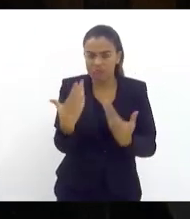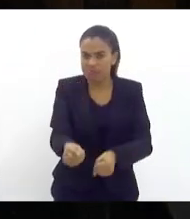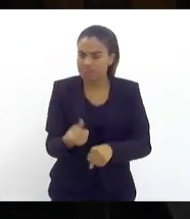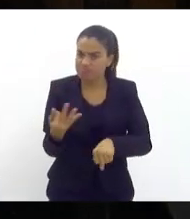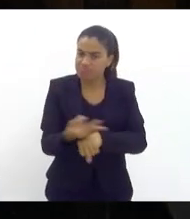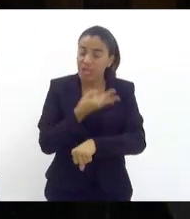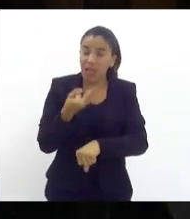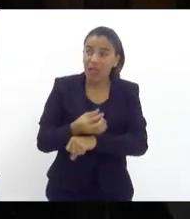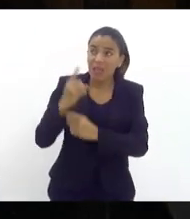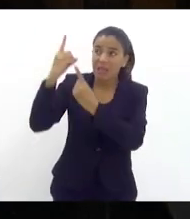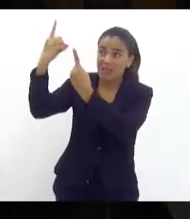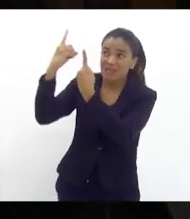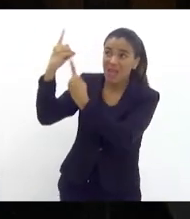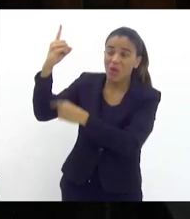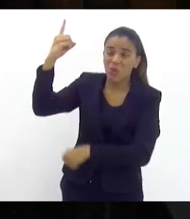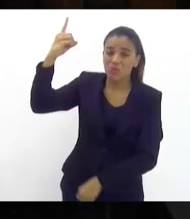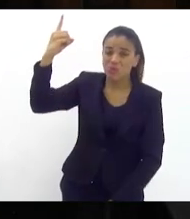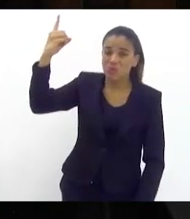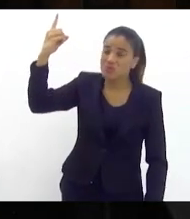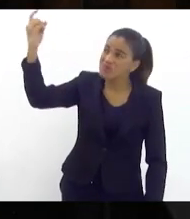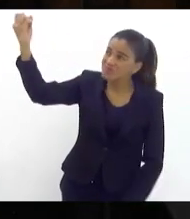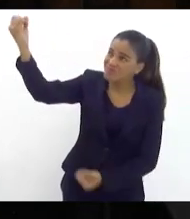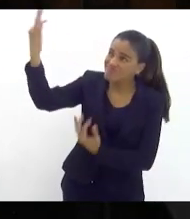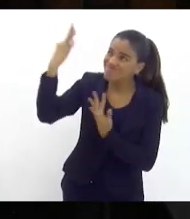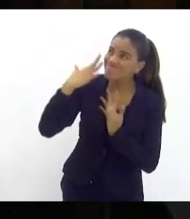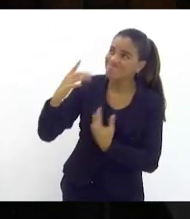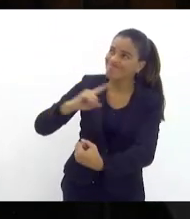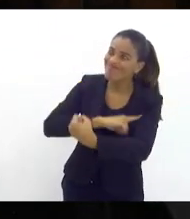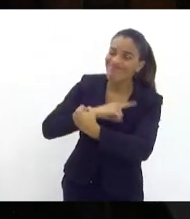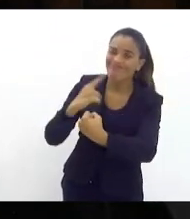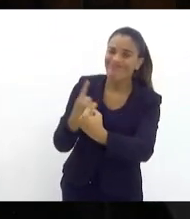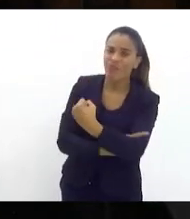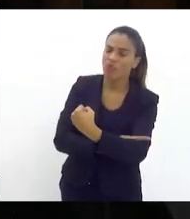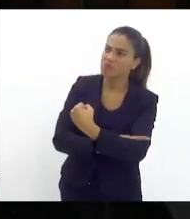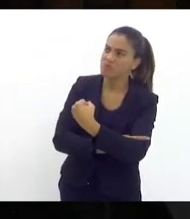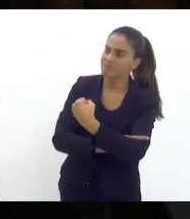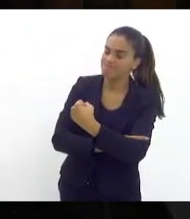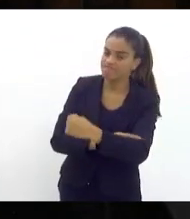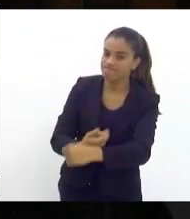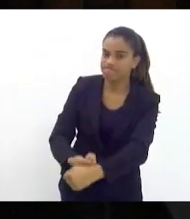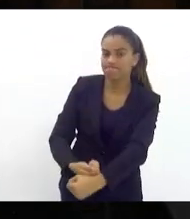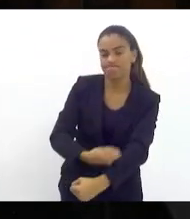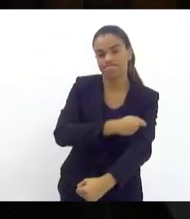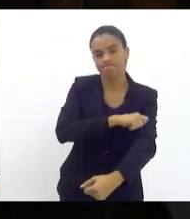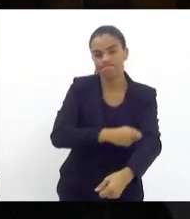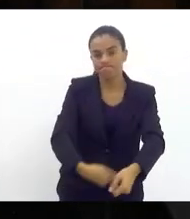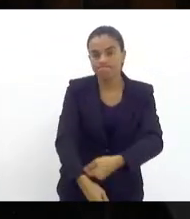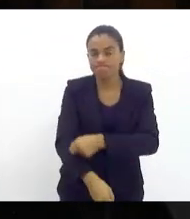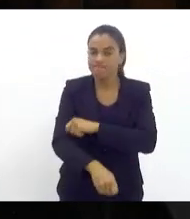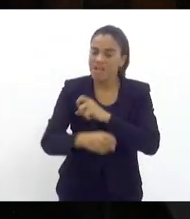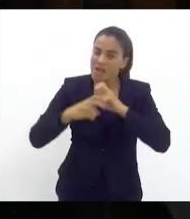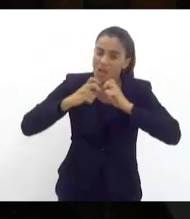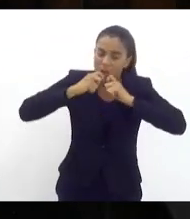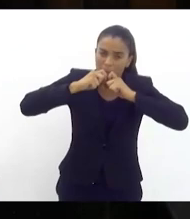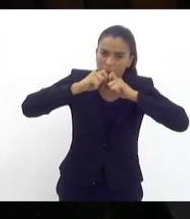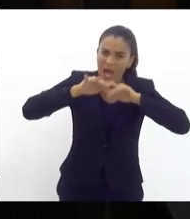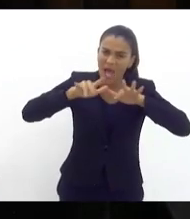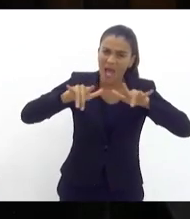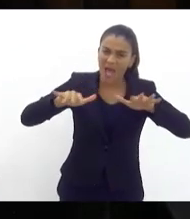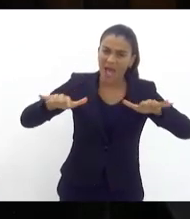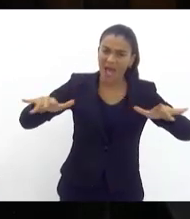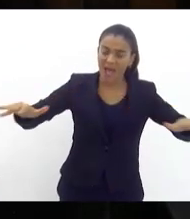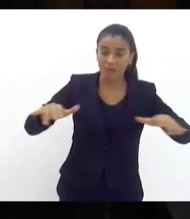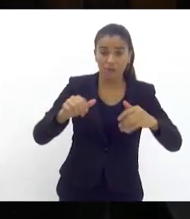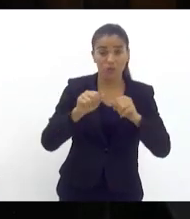Deus nos dá força e vigor para que a gente junte a nossa voz no Parlamento não